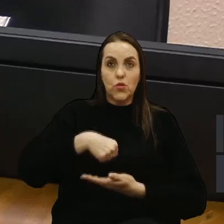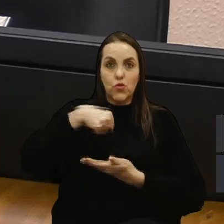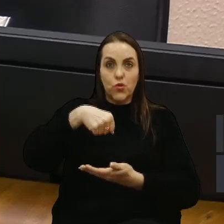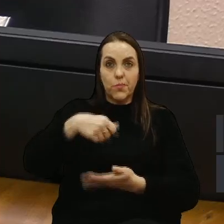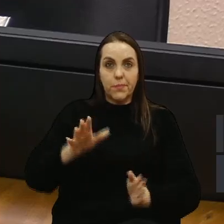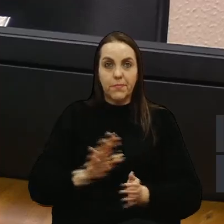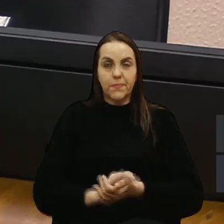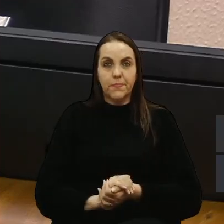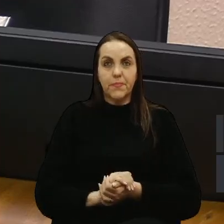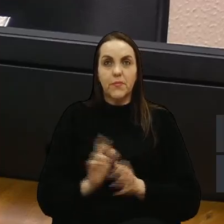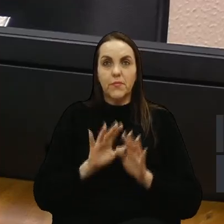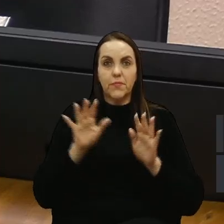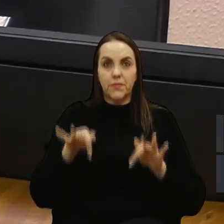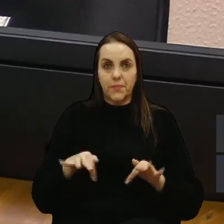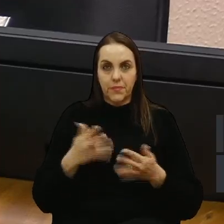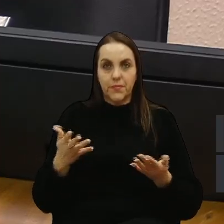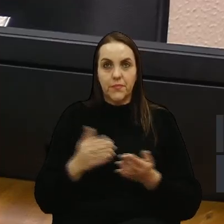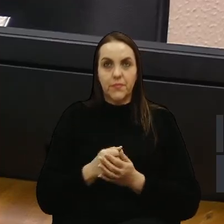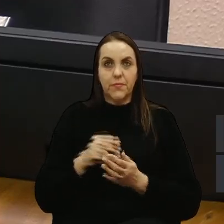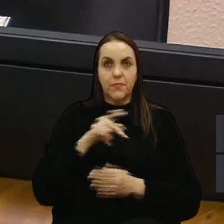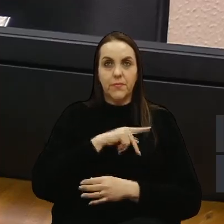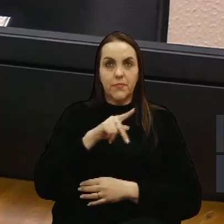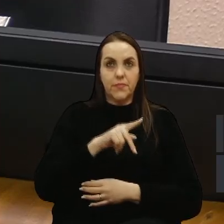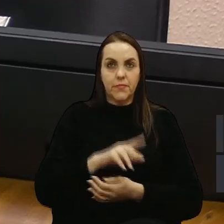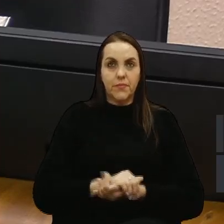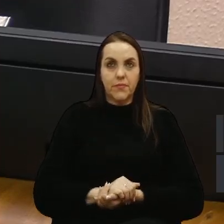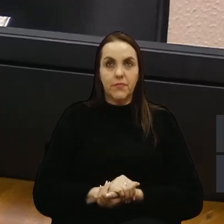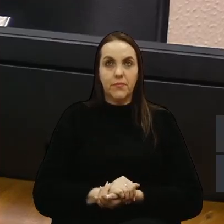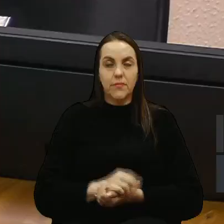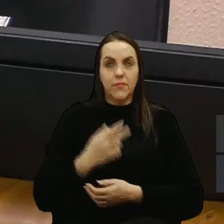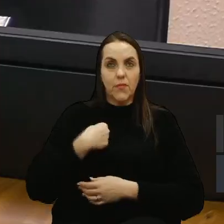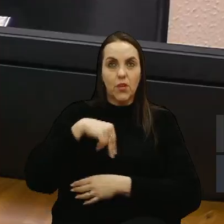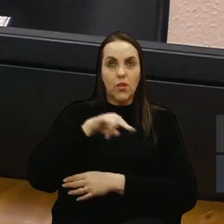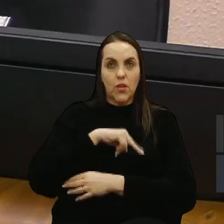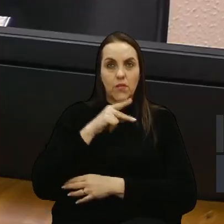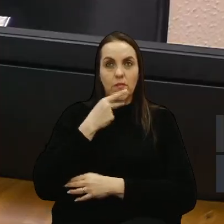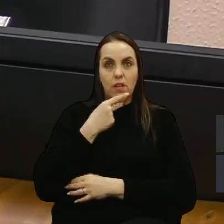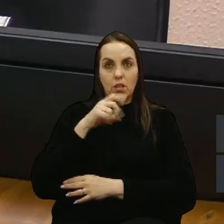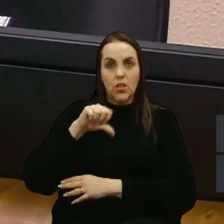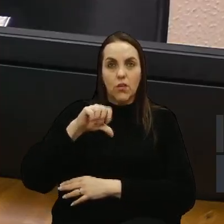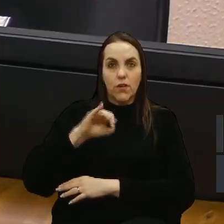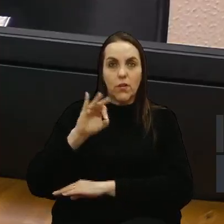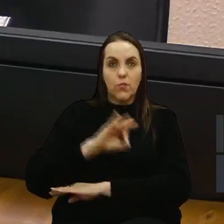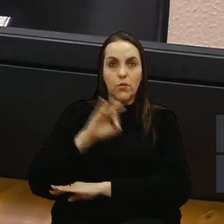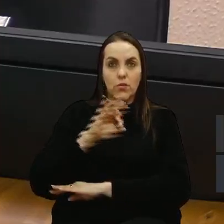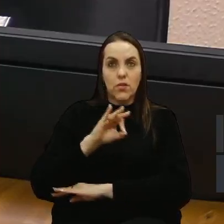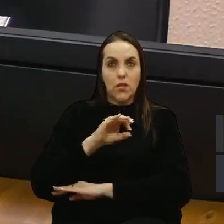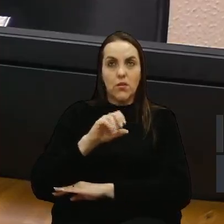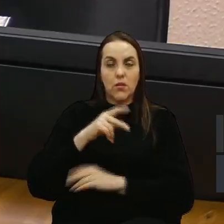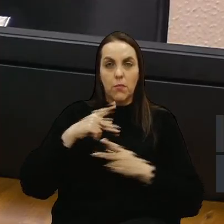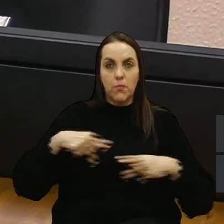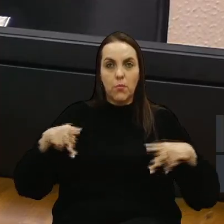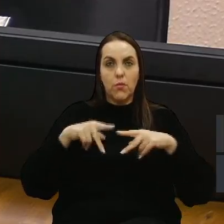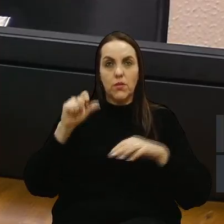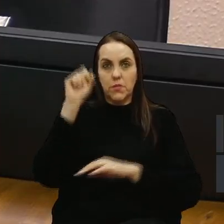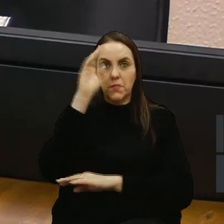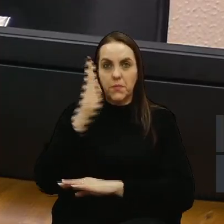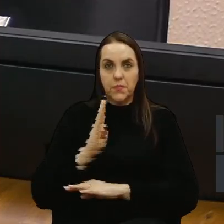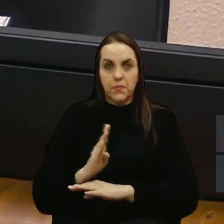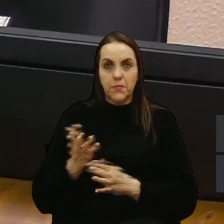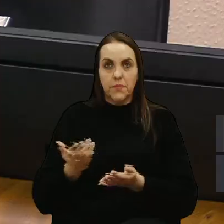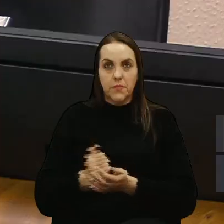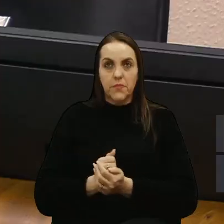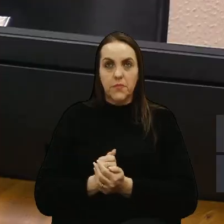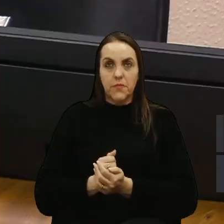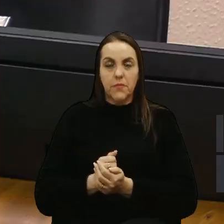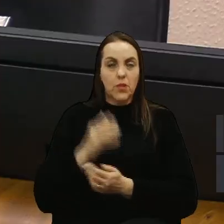senhor presidente, eu queria dizer que nós estamos falando aqui para 90% da população brasileira. Utilizam o discurso de